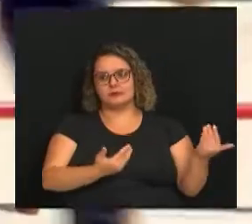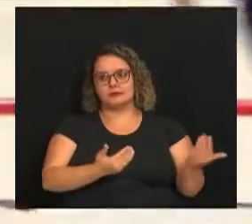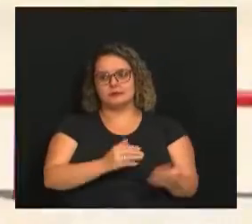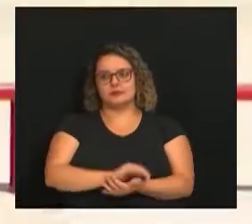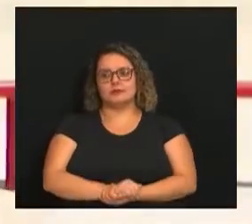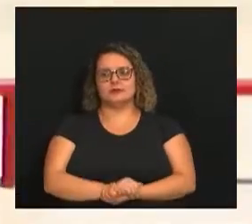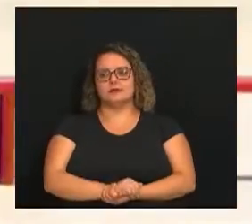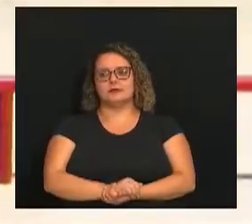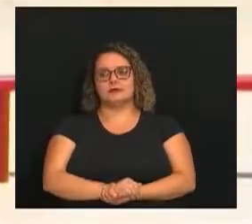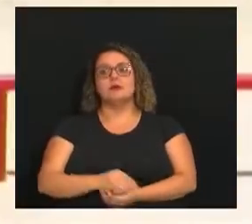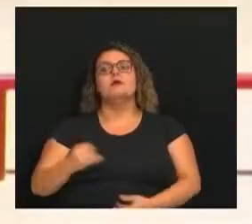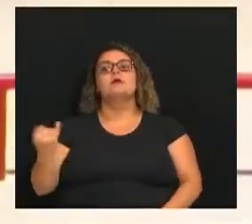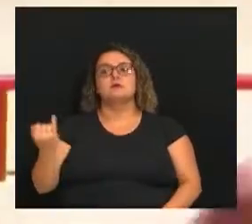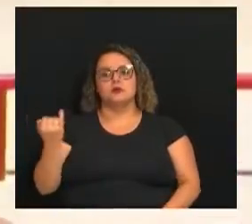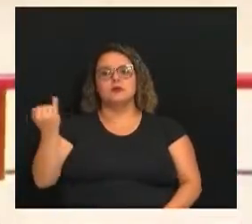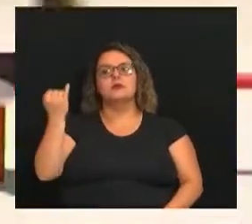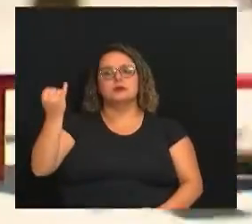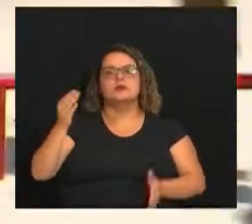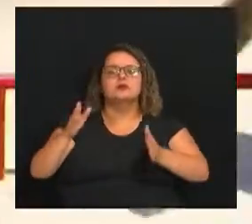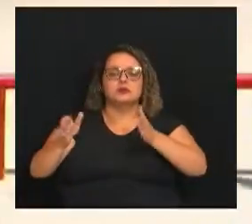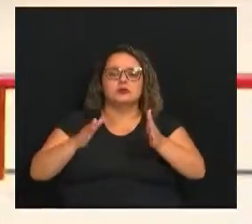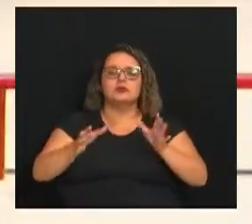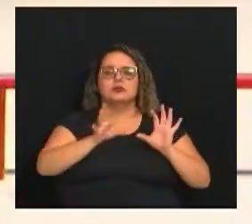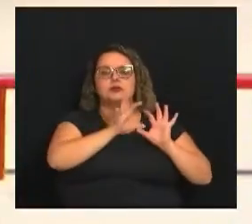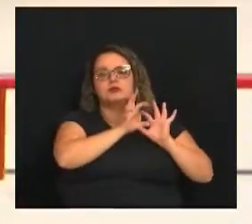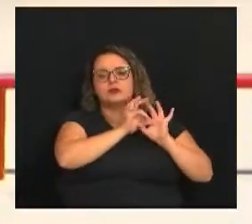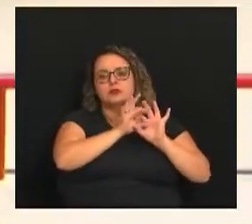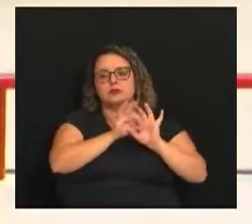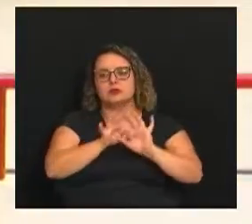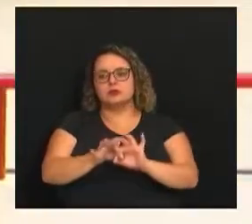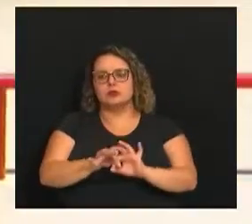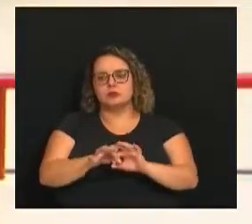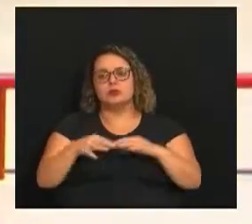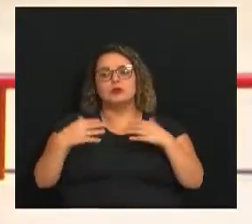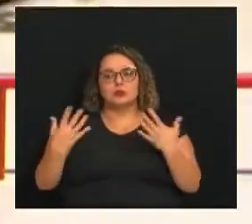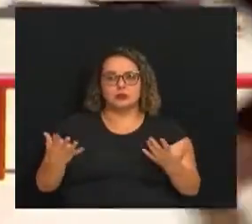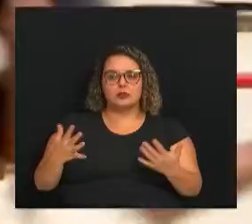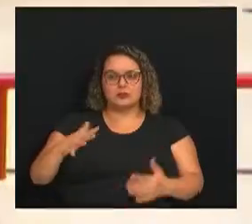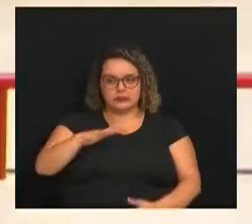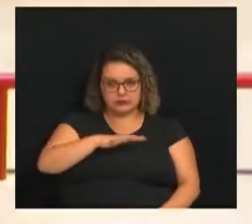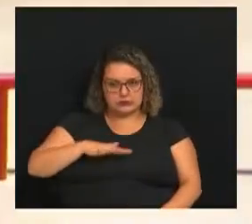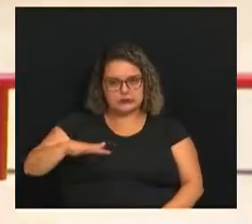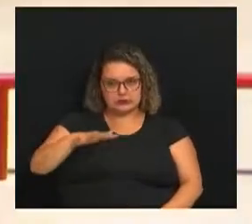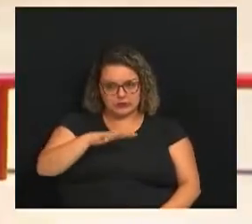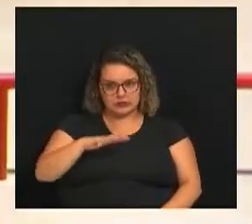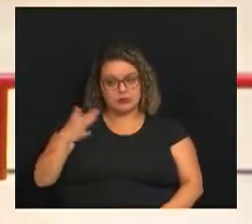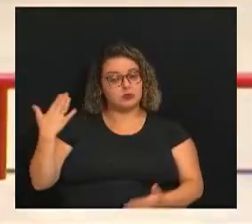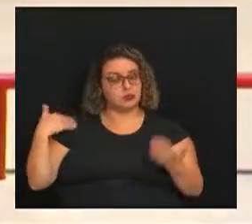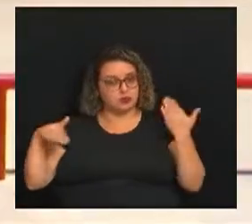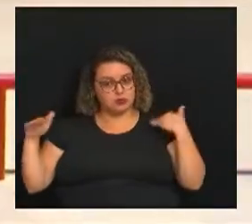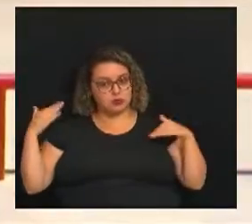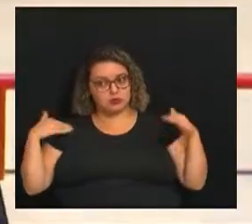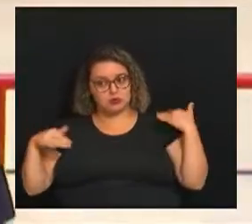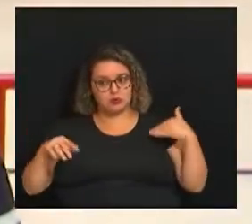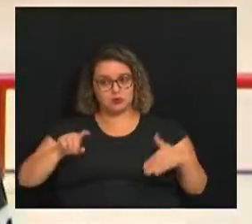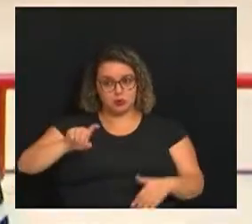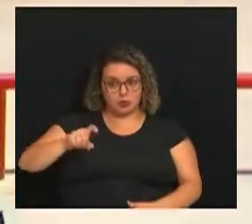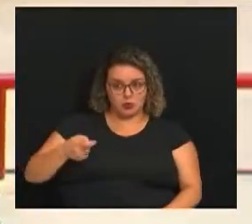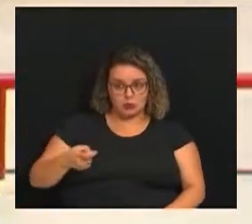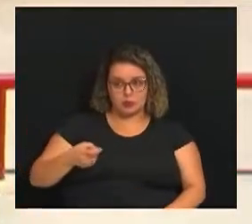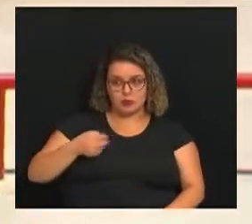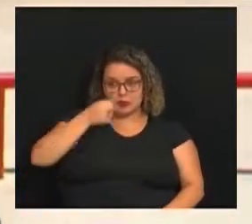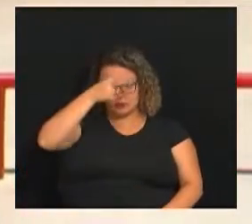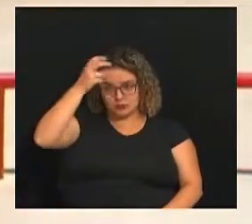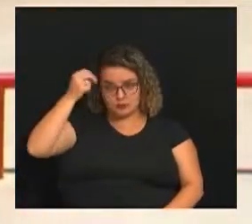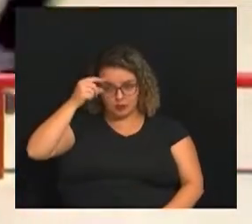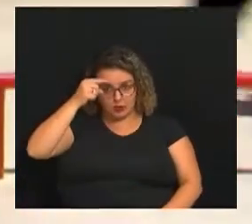tem extrema importância nesse contexto, que é essa área de lazer, que é, como o ex-prefeito Jonas Donizete